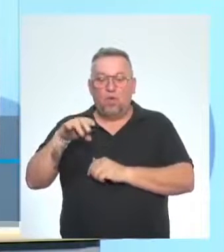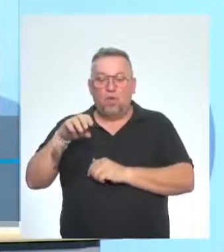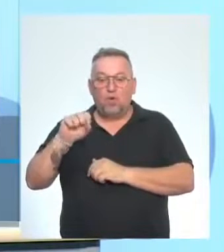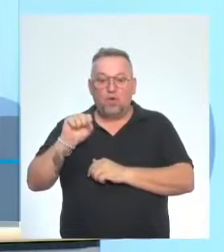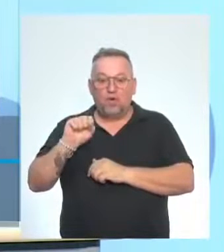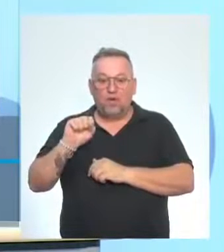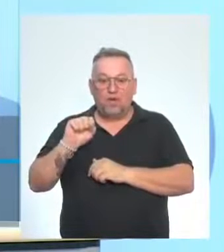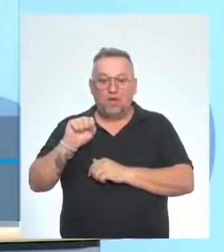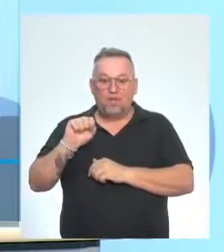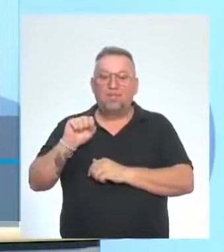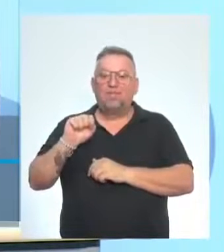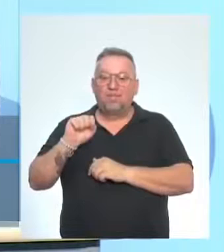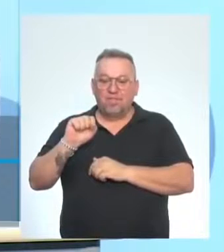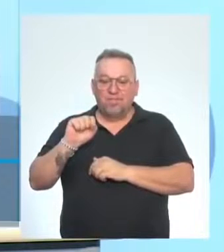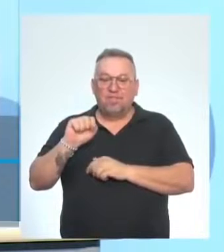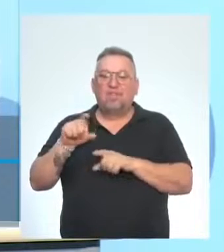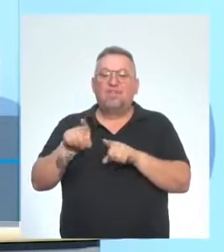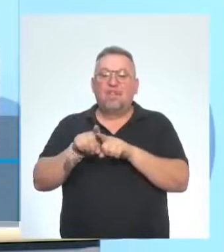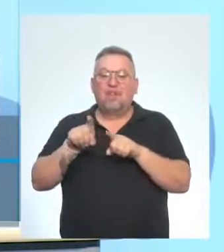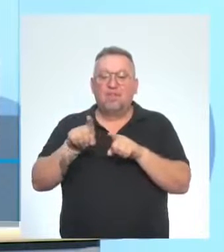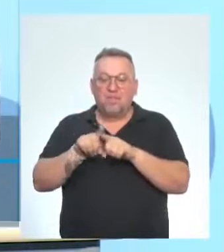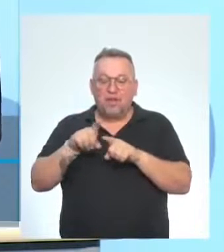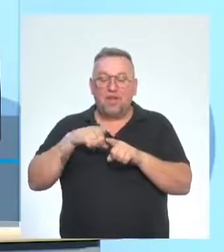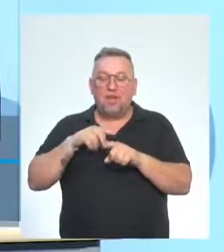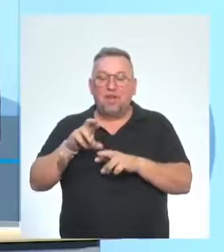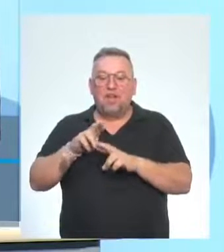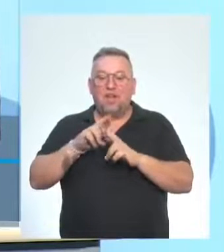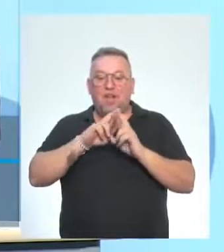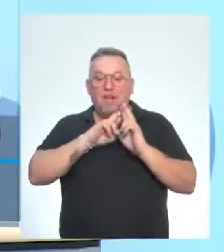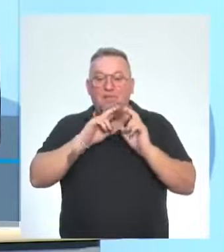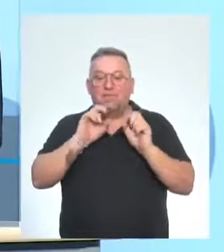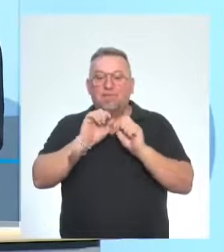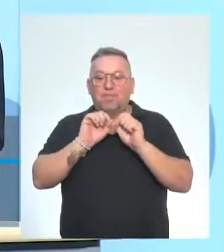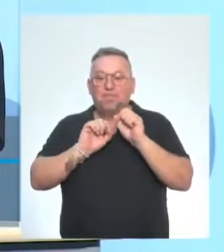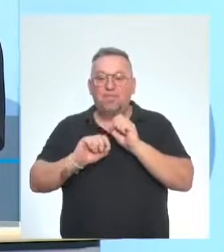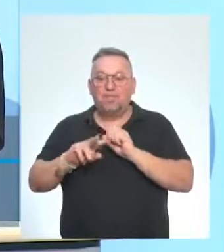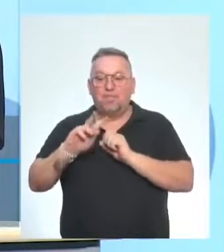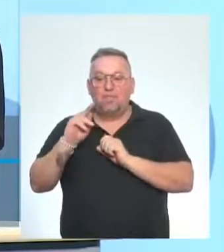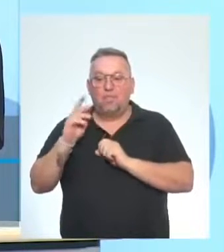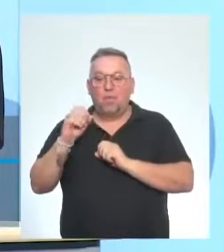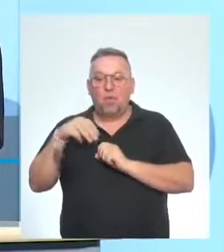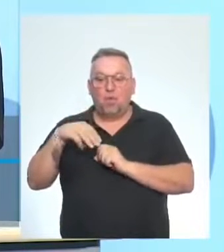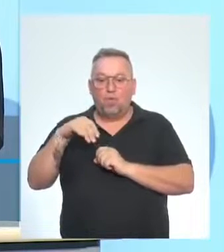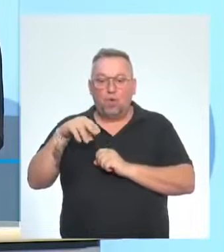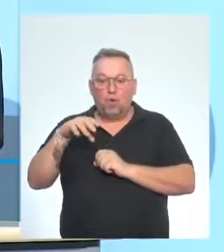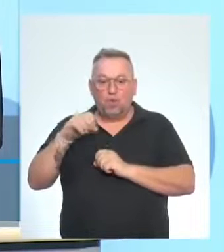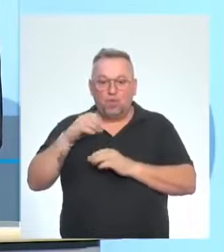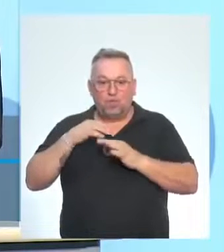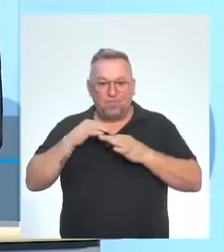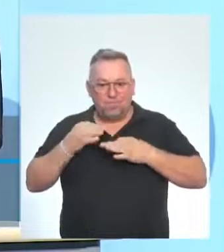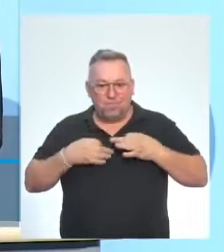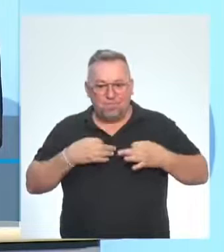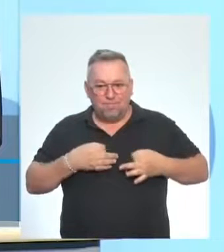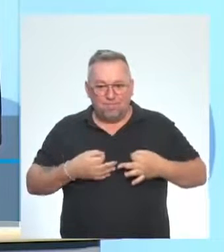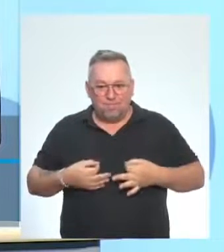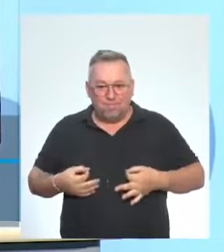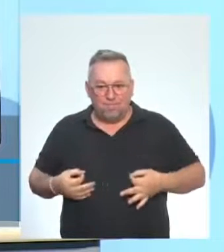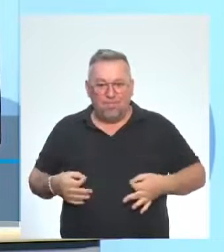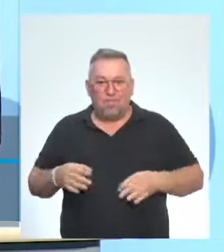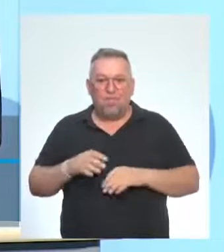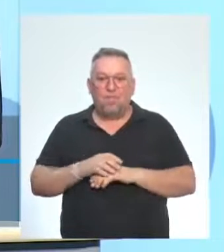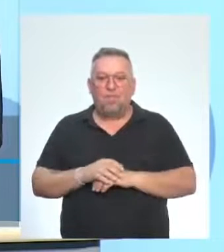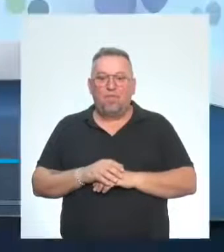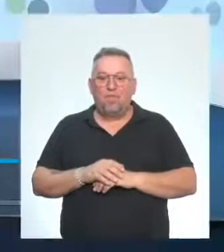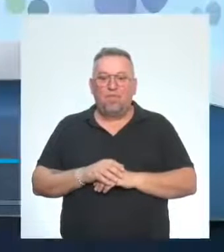aí, compostos de hormônio, responsável por produzir hormônios, a professora Maria colocando aqui também.